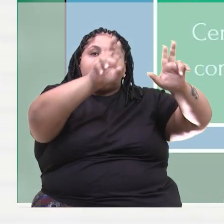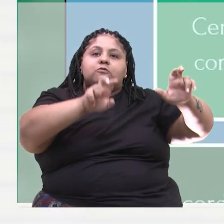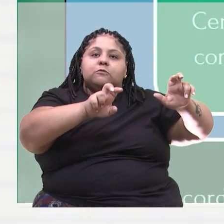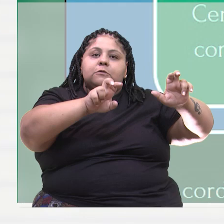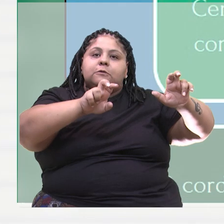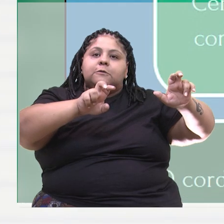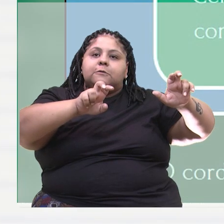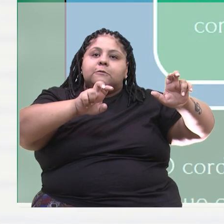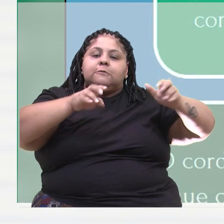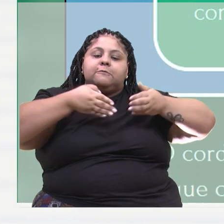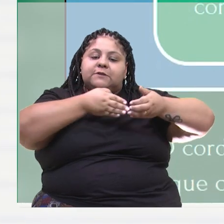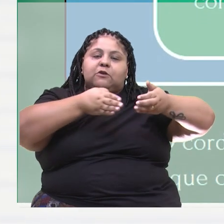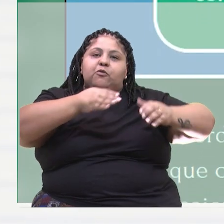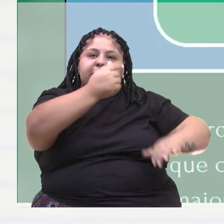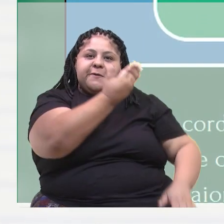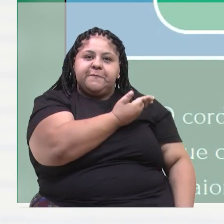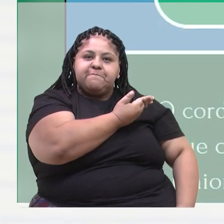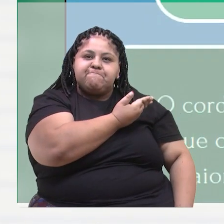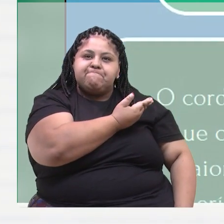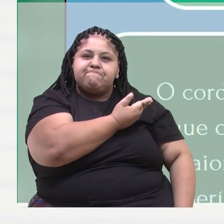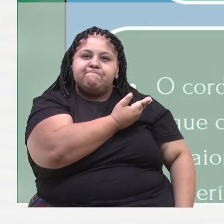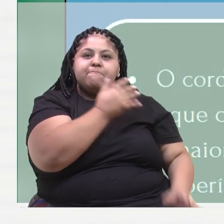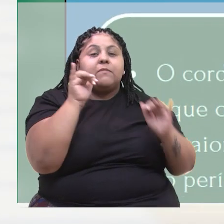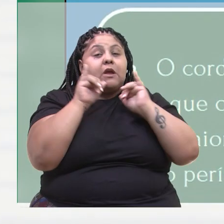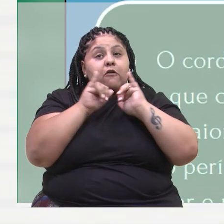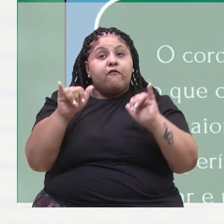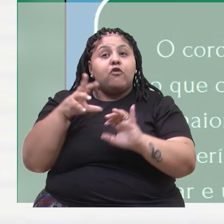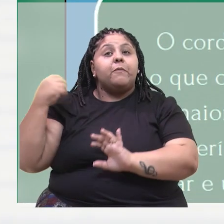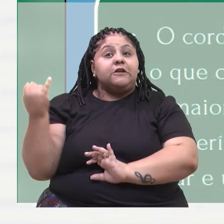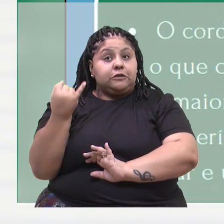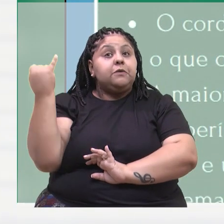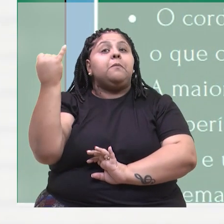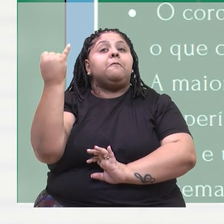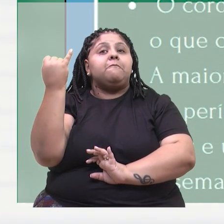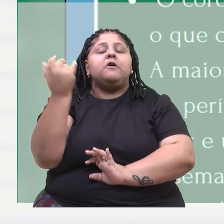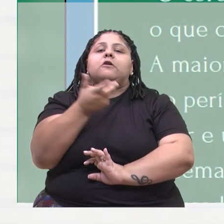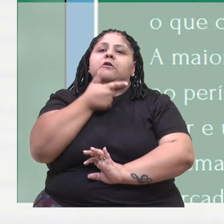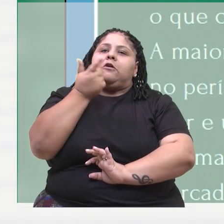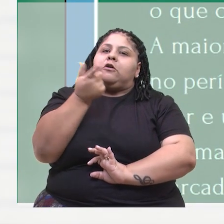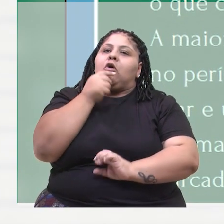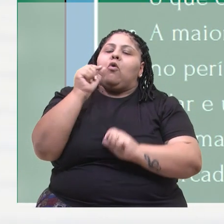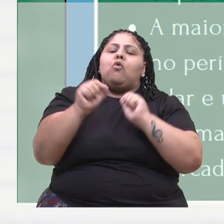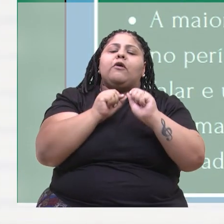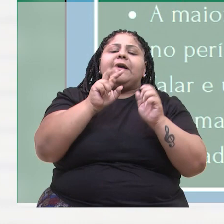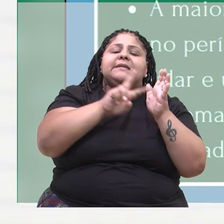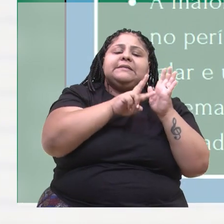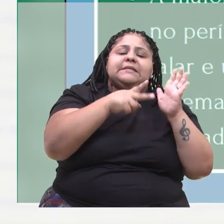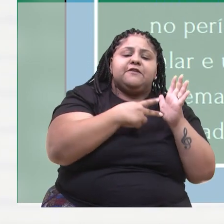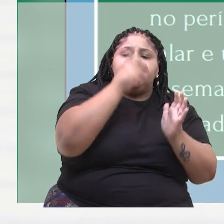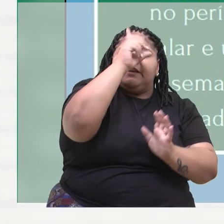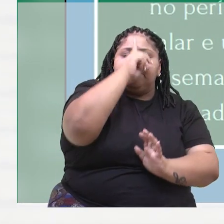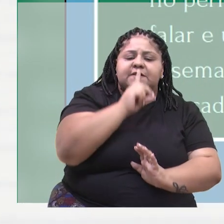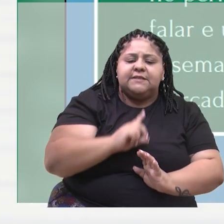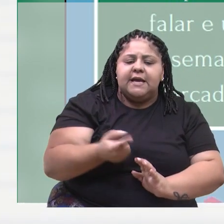essa temática que você acompanha aqui na tela, que traz informações bem importantes em relação a isso. Falando, né, sobre o que é deficiência intelectual, quais